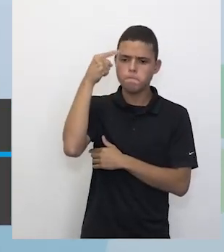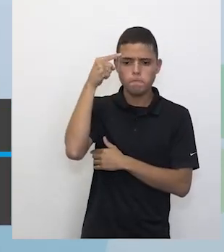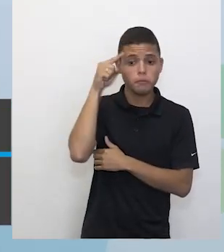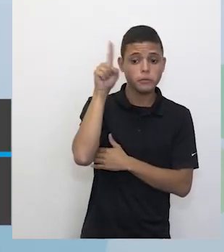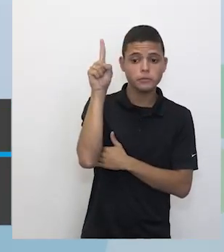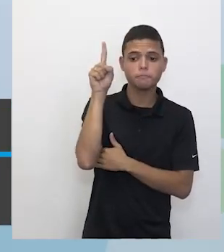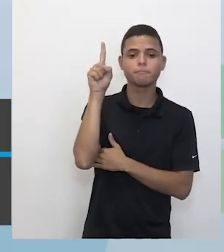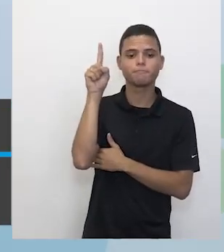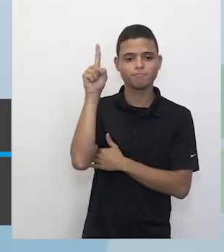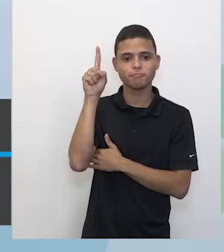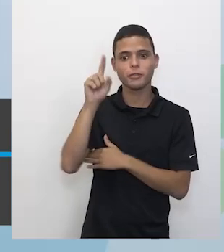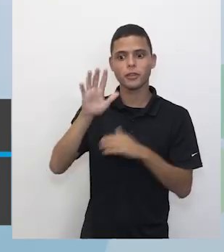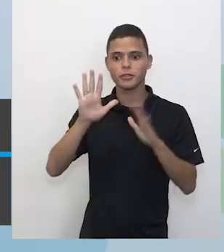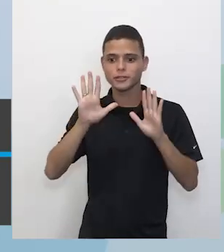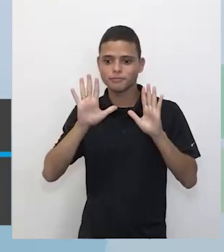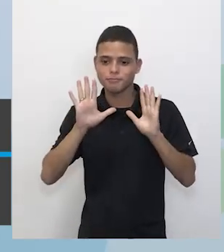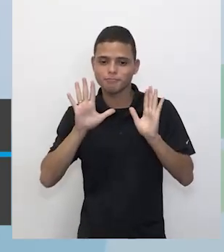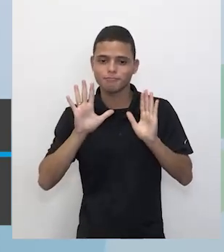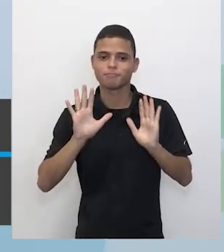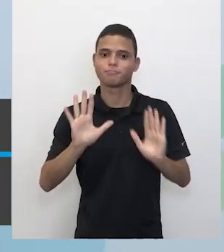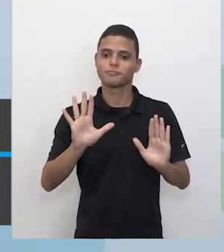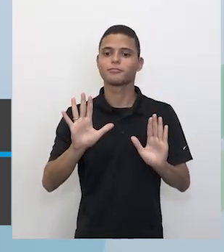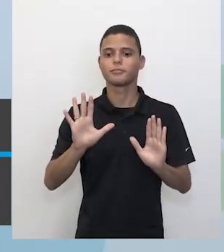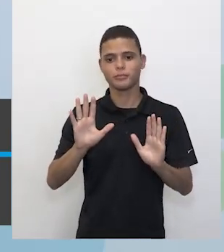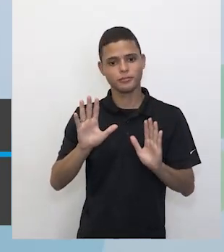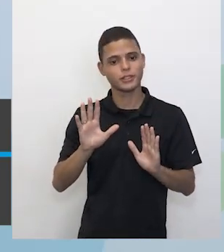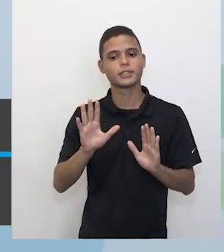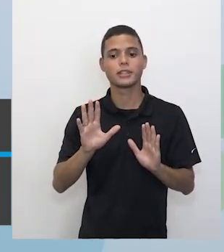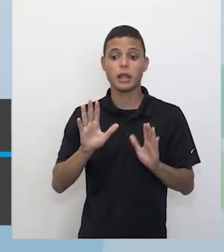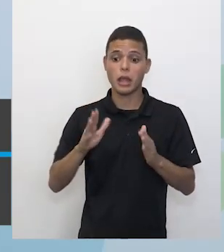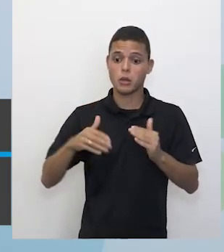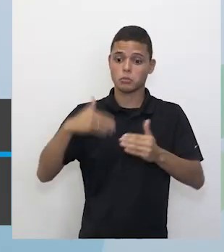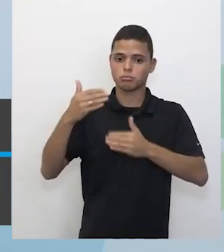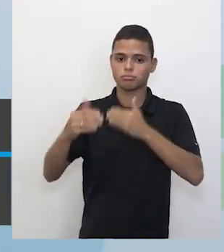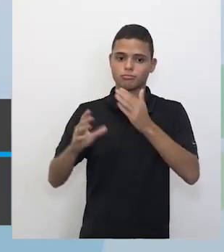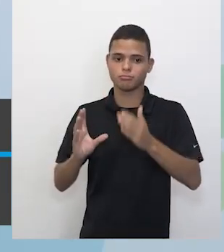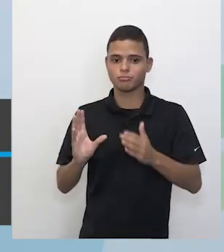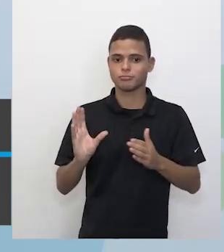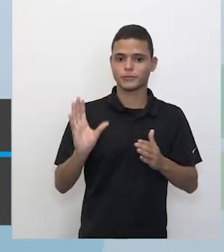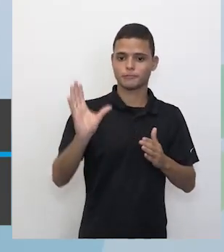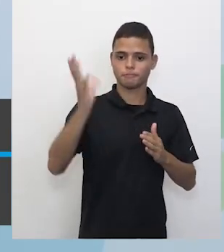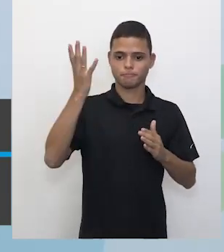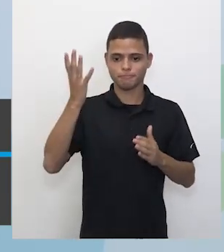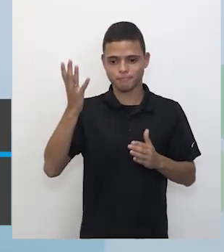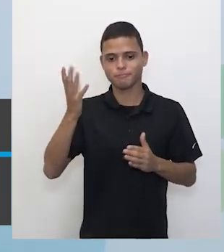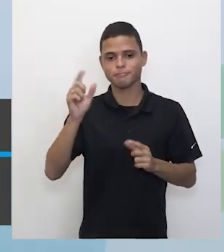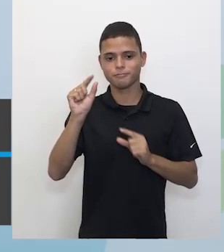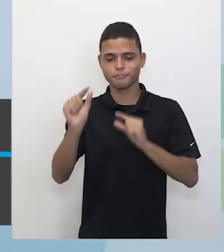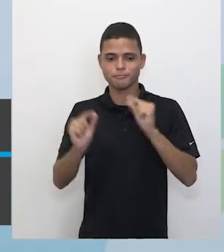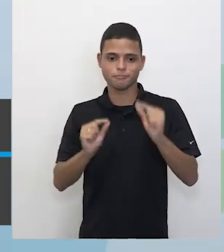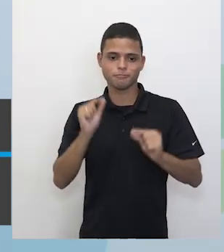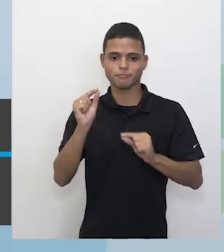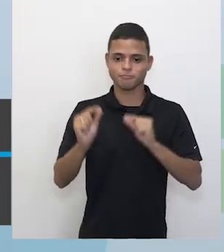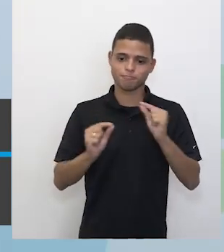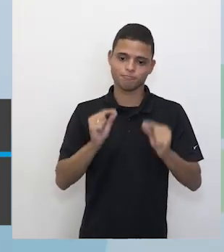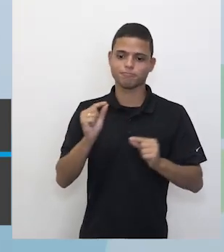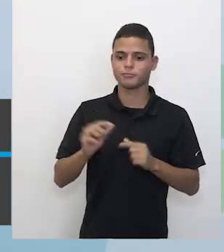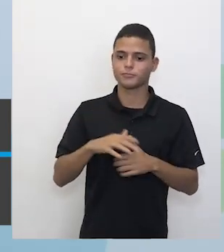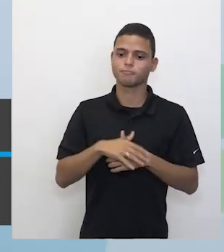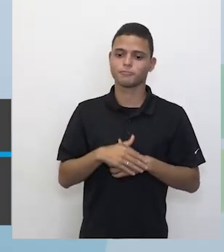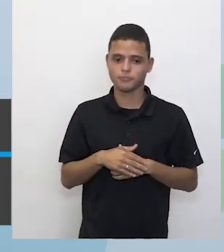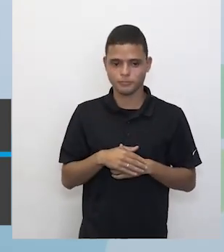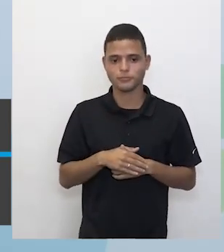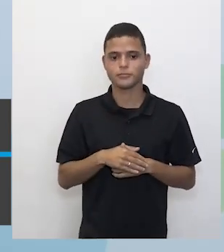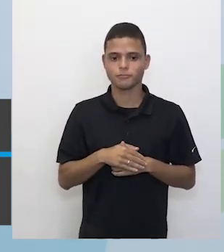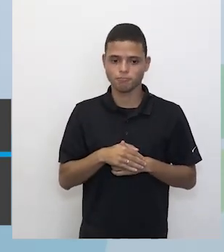Só que, para eles, né, seria da hora. Só que, muito embora eles coincidam nessa parte de dizer que o Estado